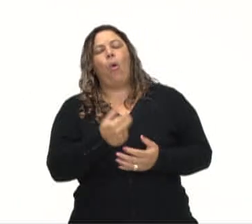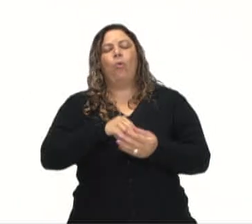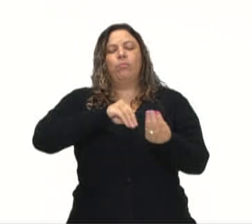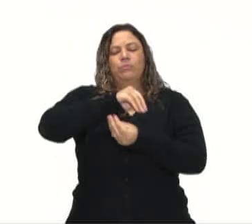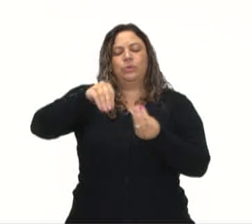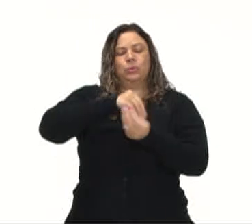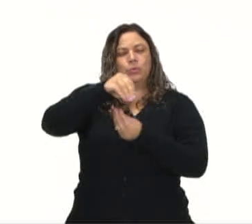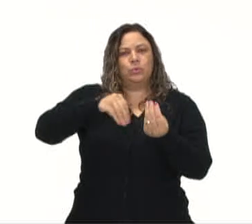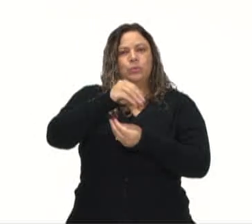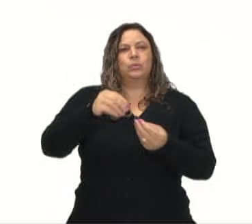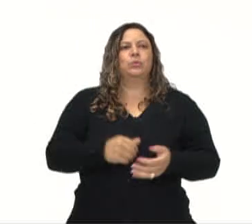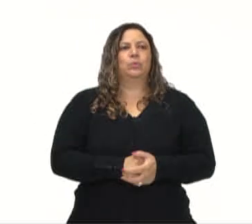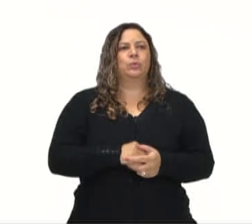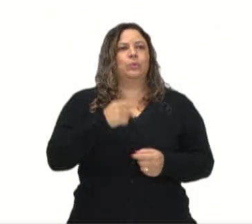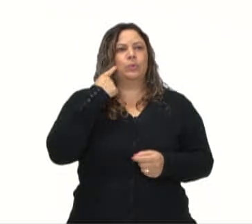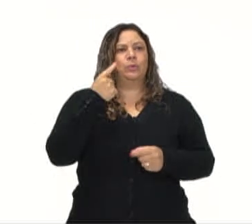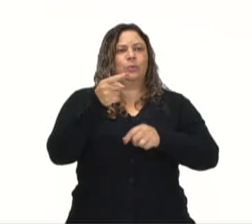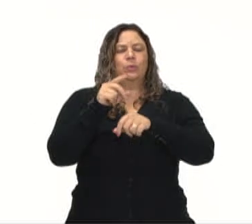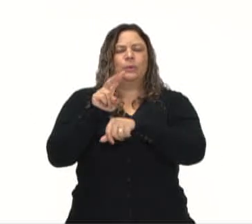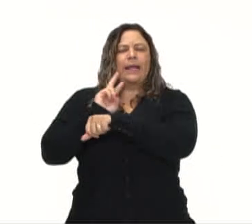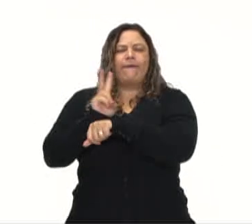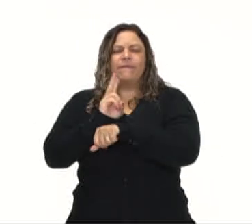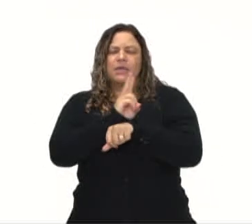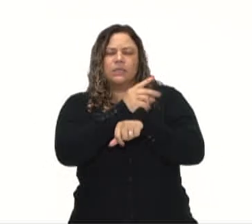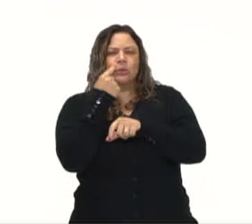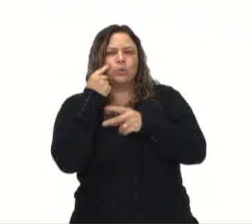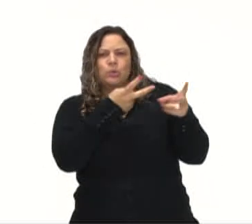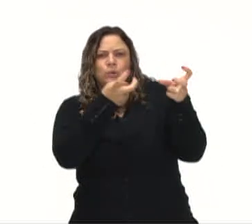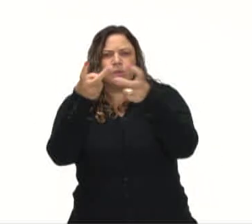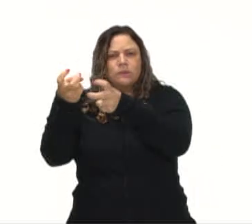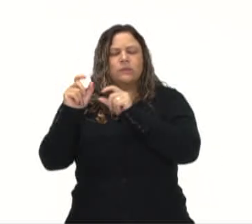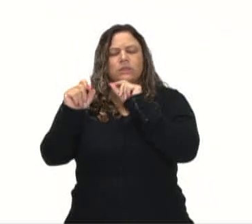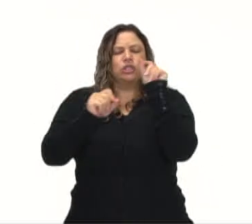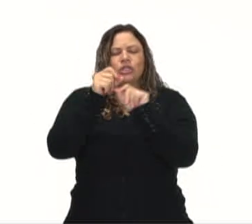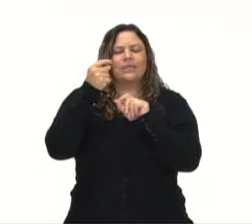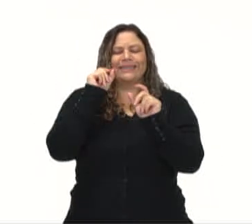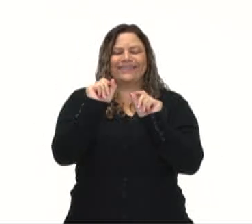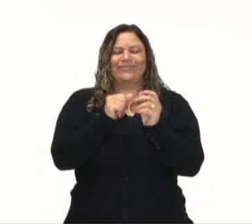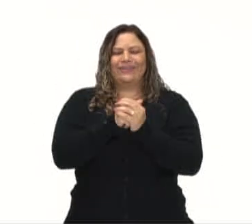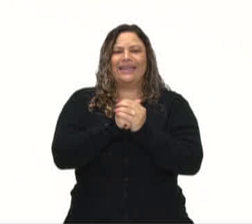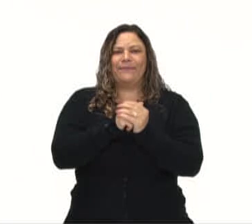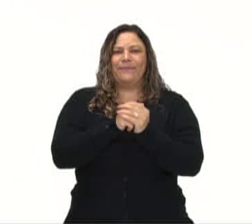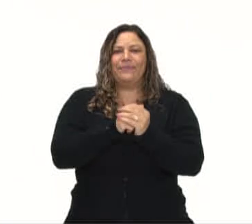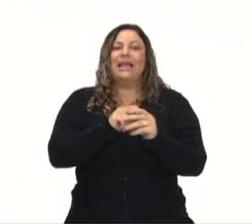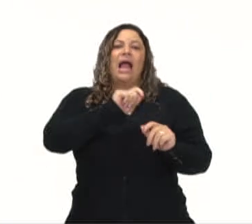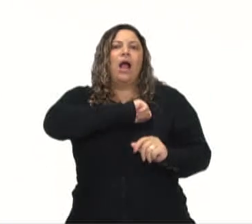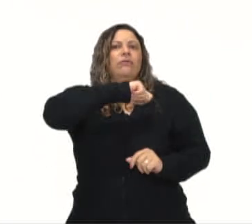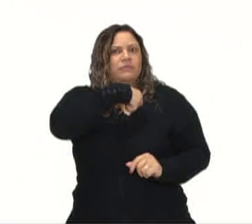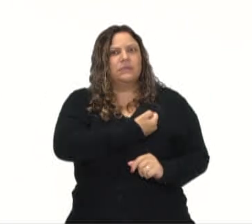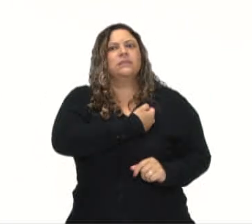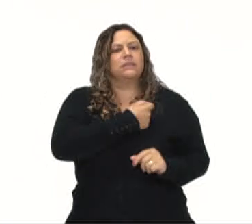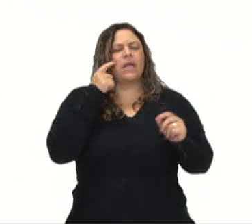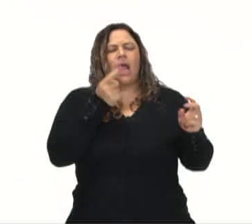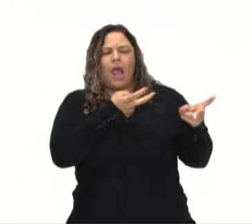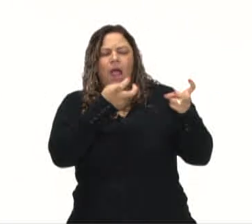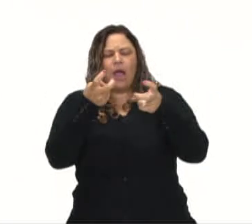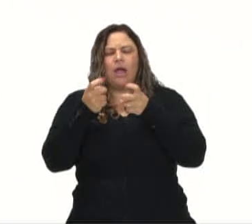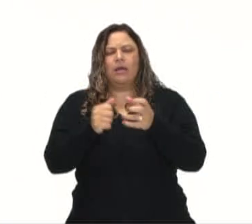vigilância sanitária atua na fiscalização de acordo com normas próprias e